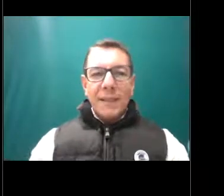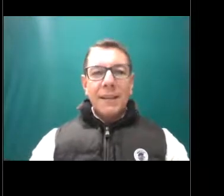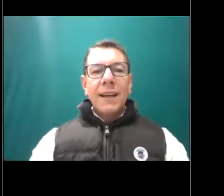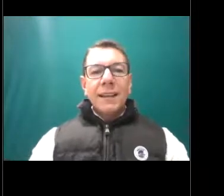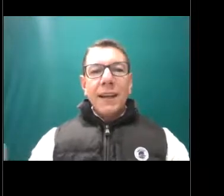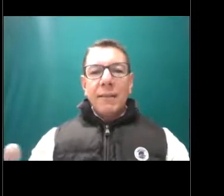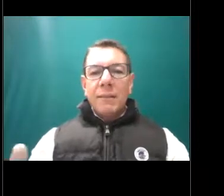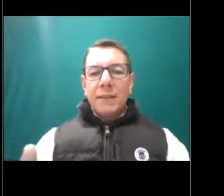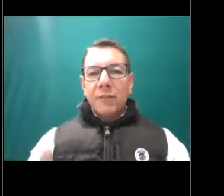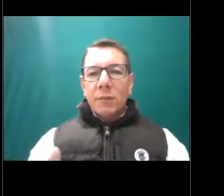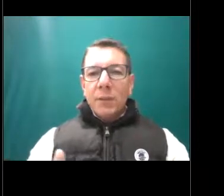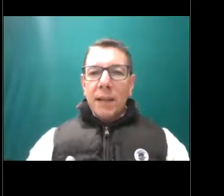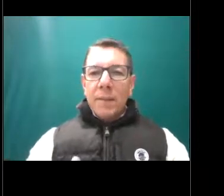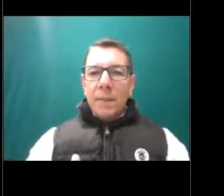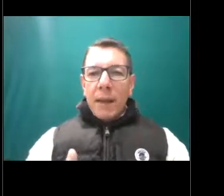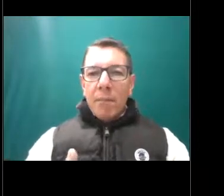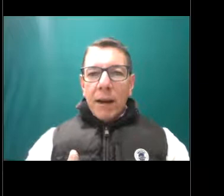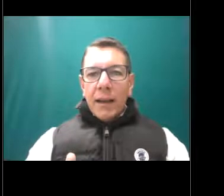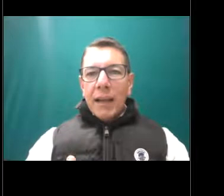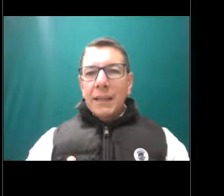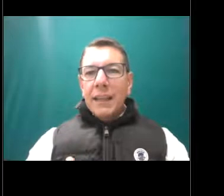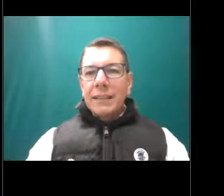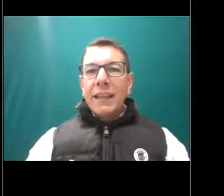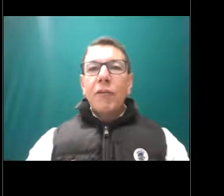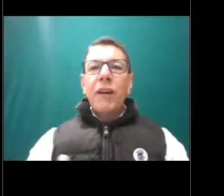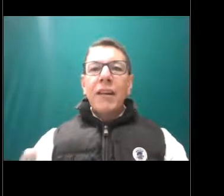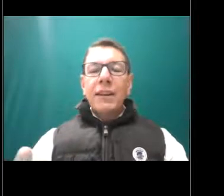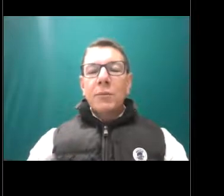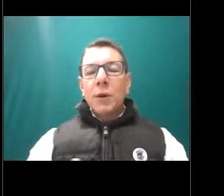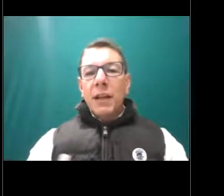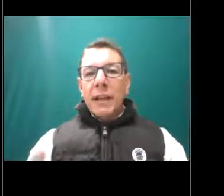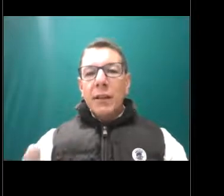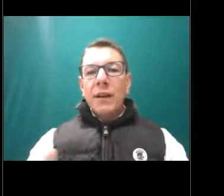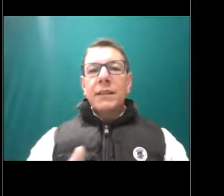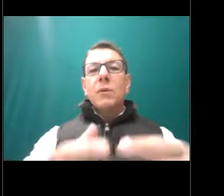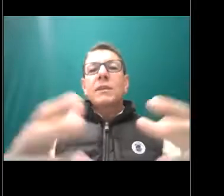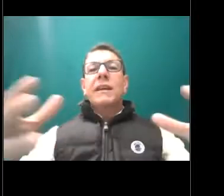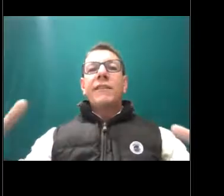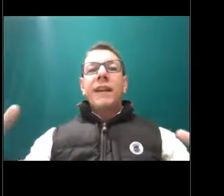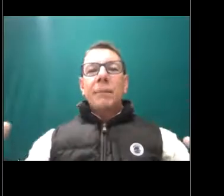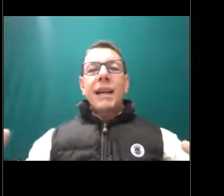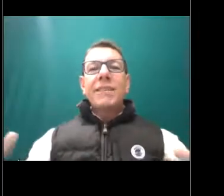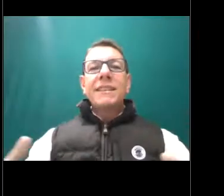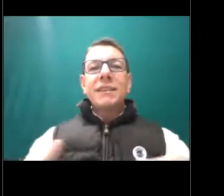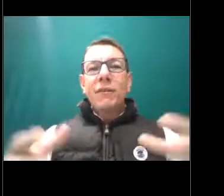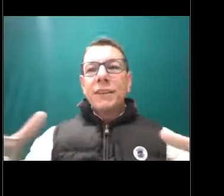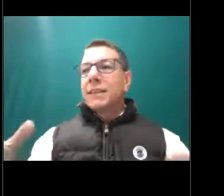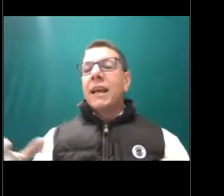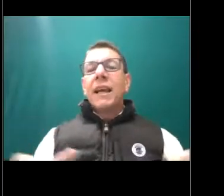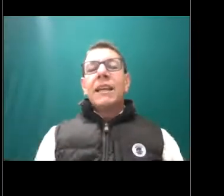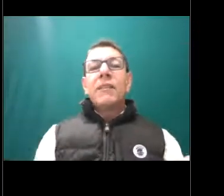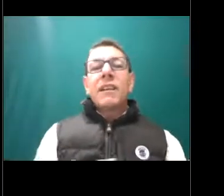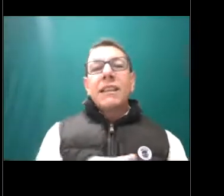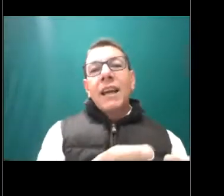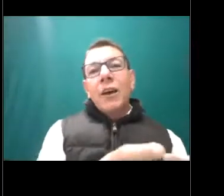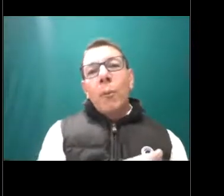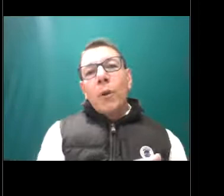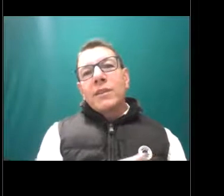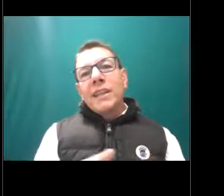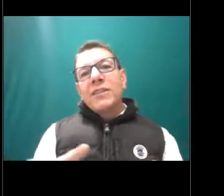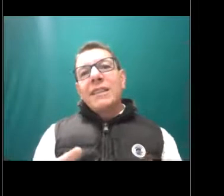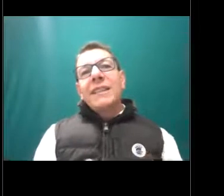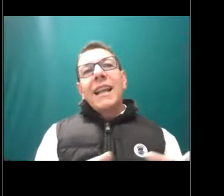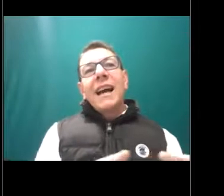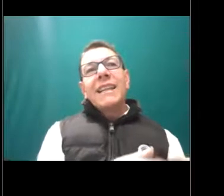forma mais, né, assim, vamos dizer, é até assim, quem falava isso, meu orientador, ele sempre gostava de falar palavras difíceis, né? Ele fala assim,